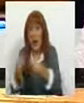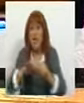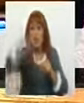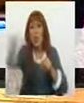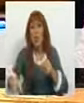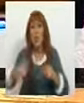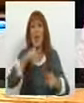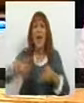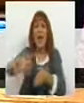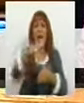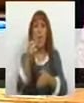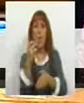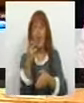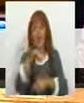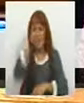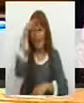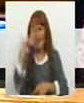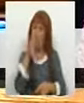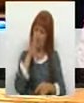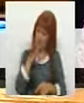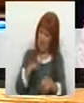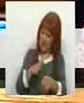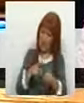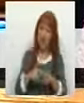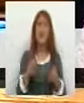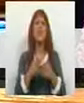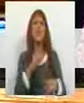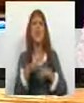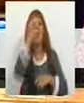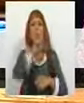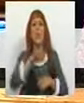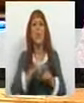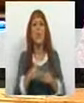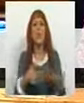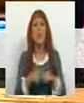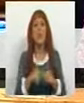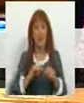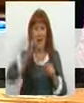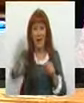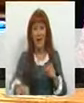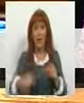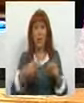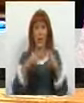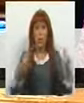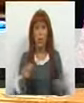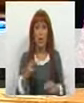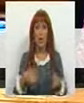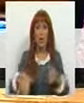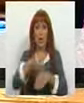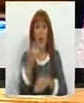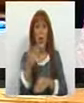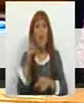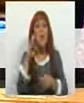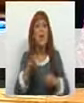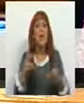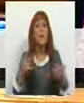Ave. E isso é que vos custa. Se me puderem dizer onde é que está o estudo de impacto ambiental e a dia do atravessamento da ponte do Rio Ave, eu gostava de